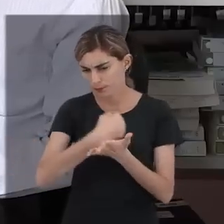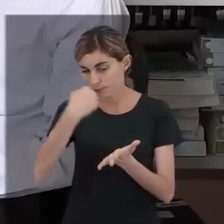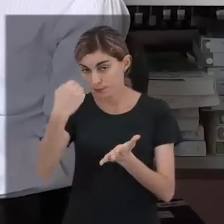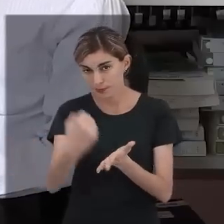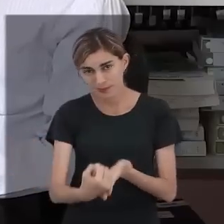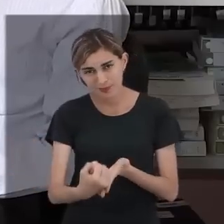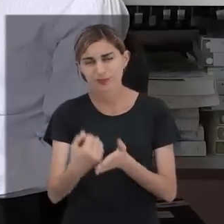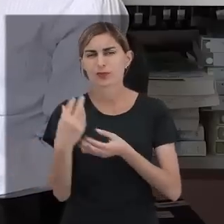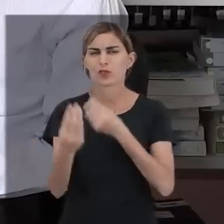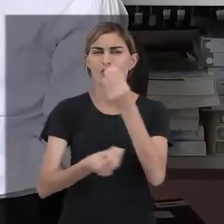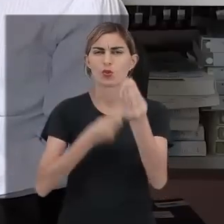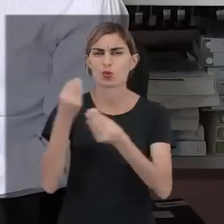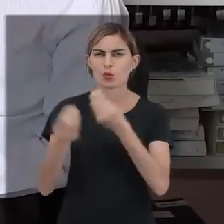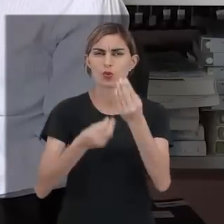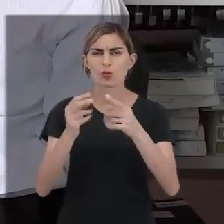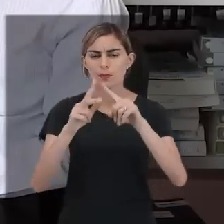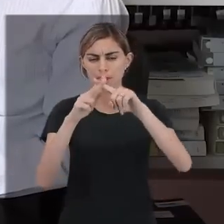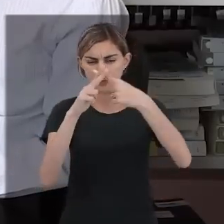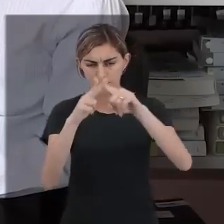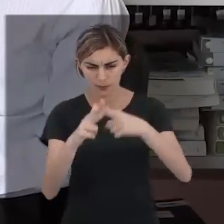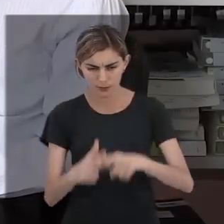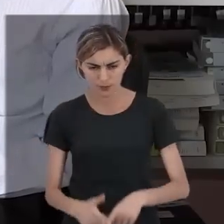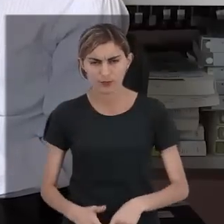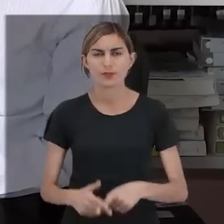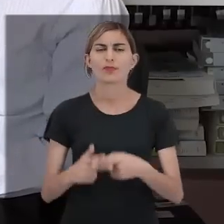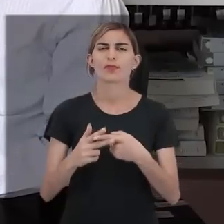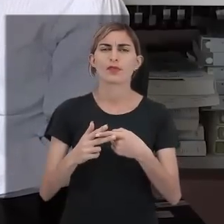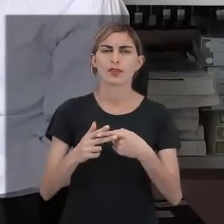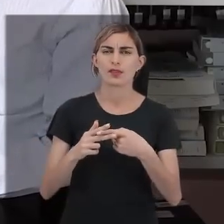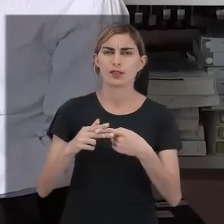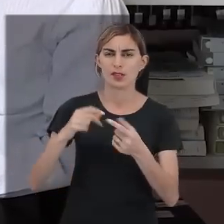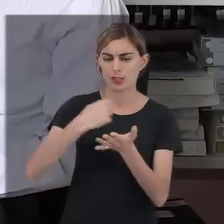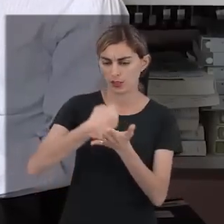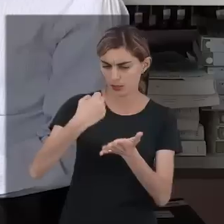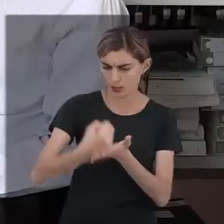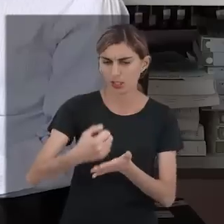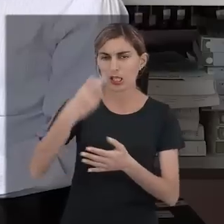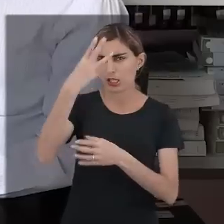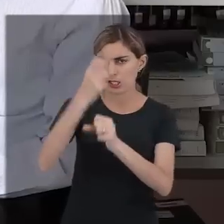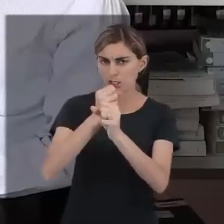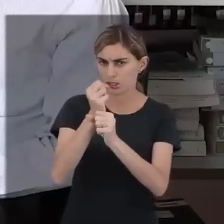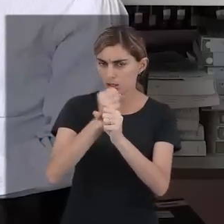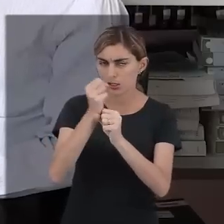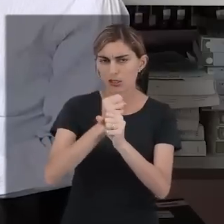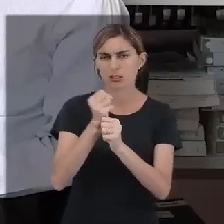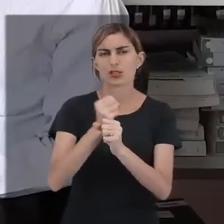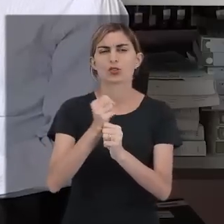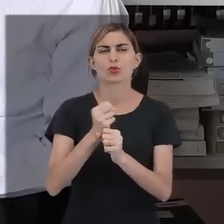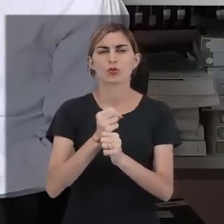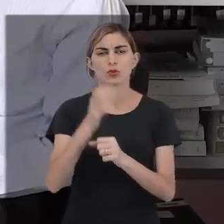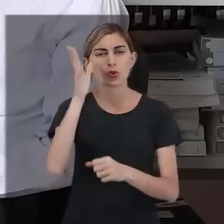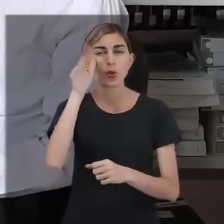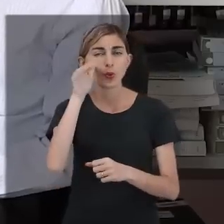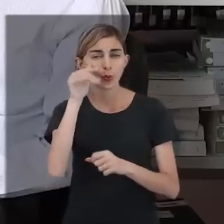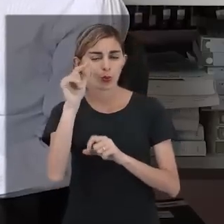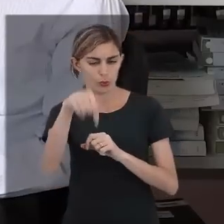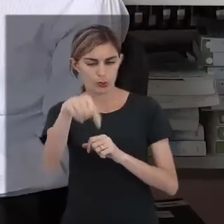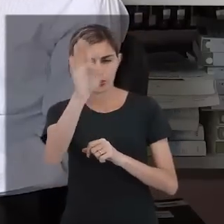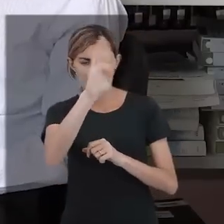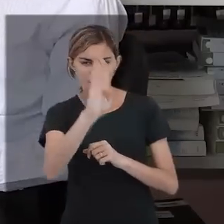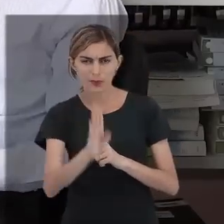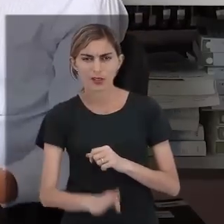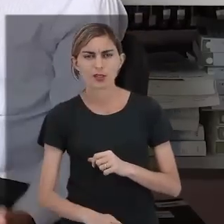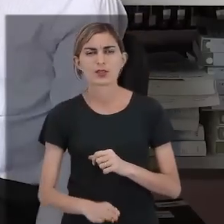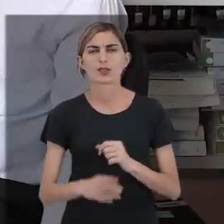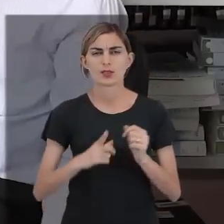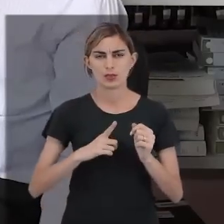certificação, como auditoria de manutenção, auditoria de recertificação a cada 3 anos. Uma curiosidade é que no Brasil, a